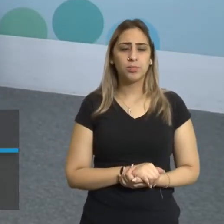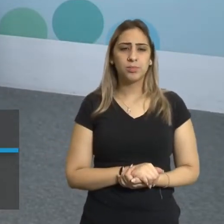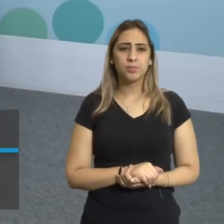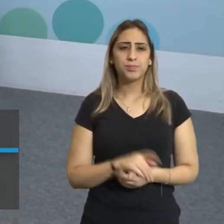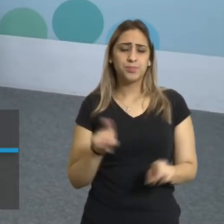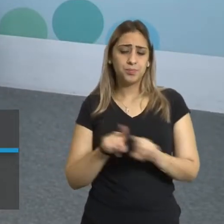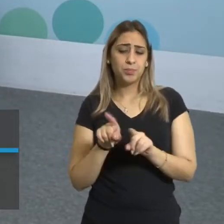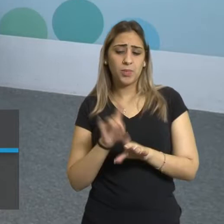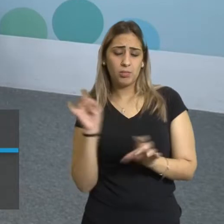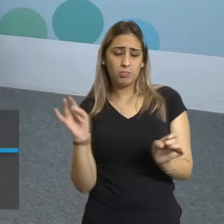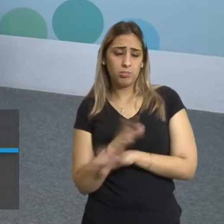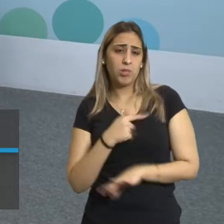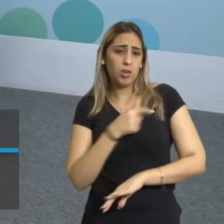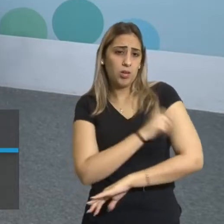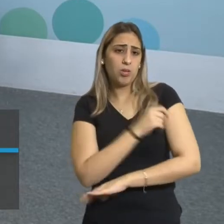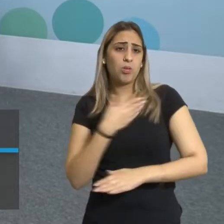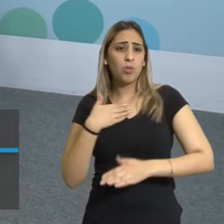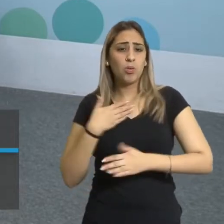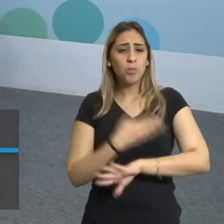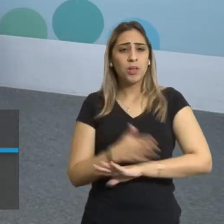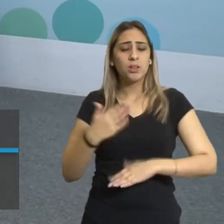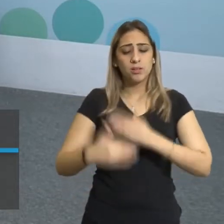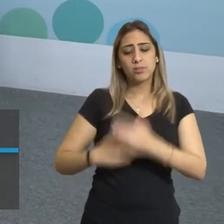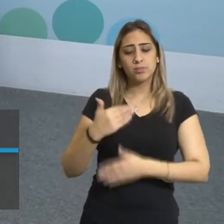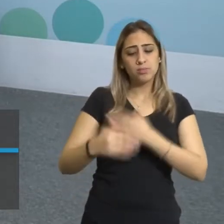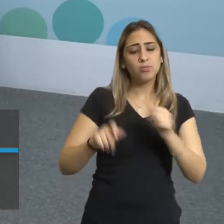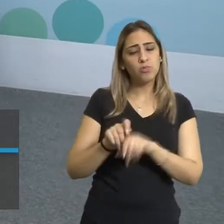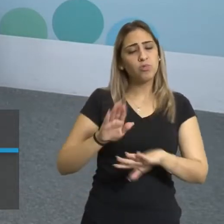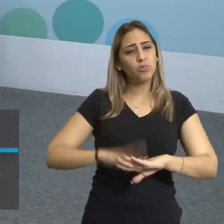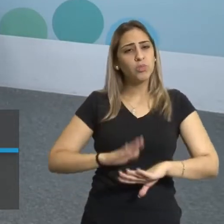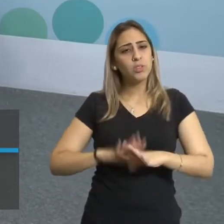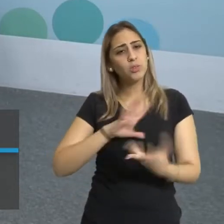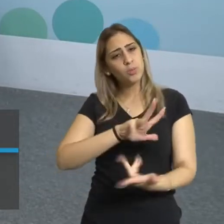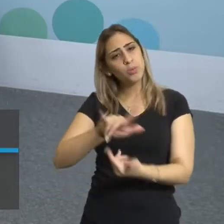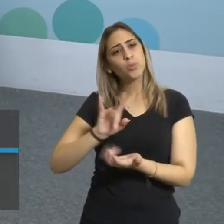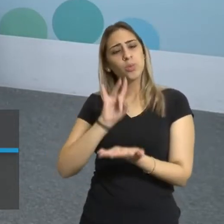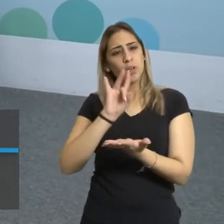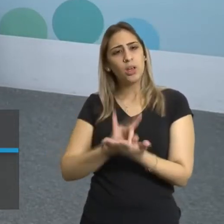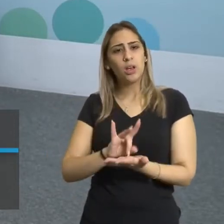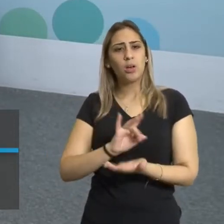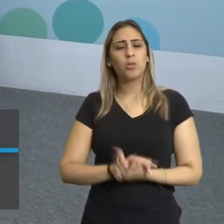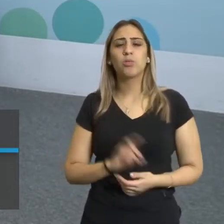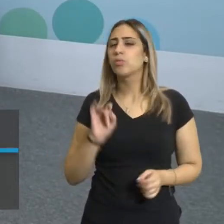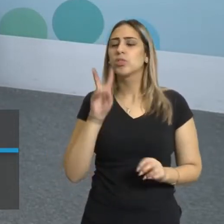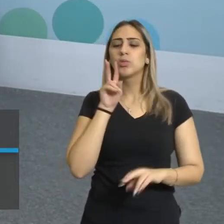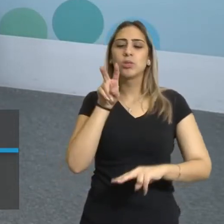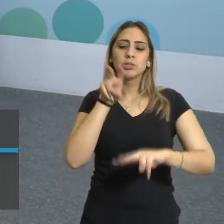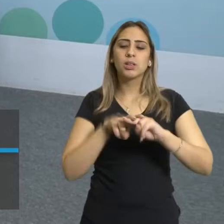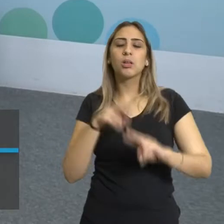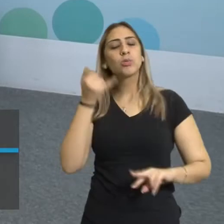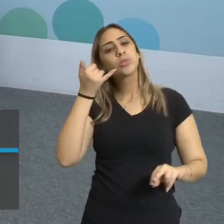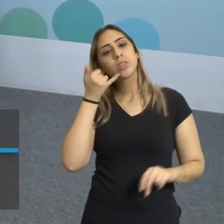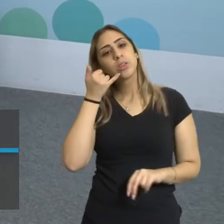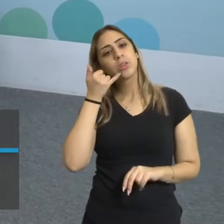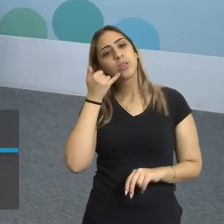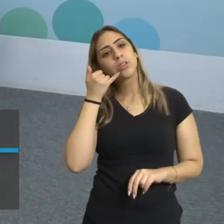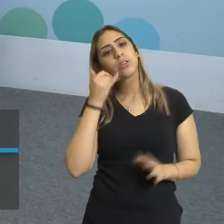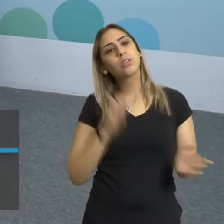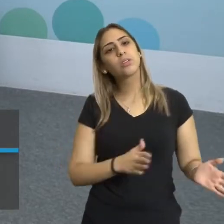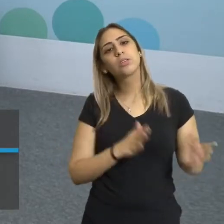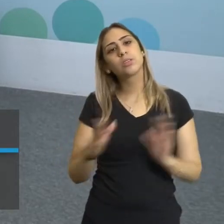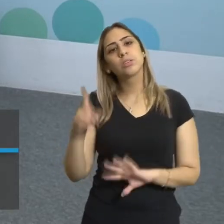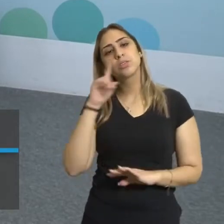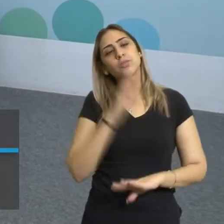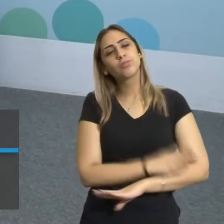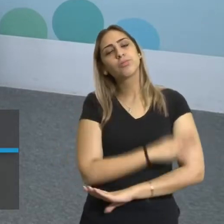automaticamente os alunos começam a se movimentar no mundo real né e não ficam aí só sentado no celular passando